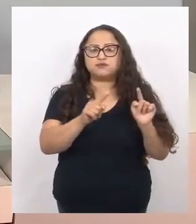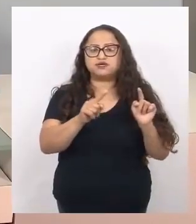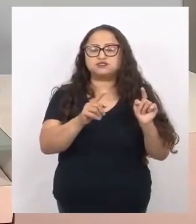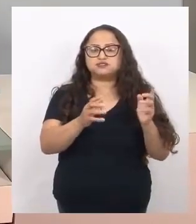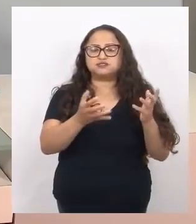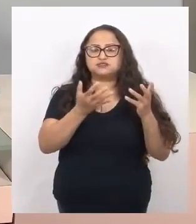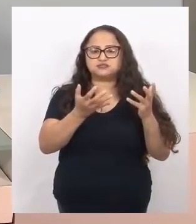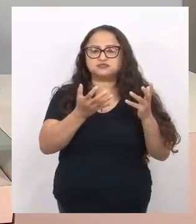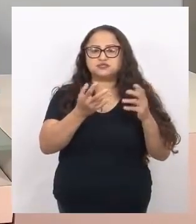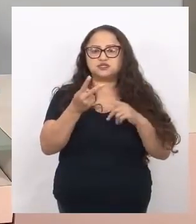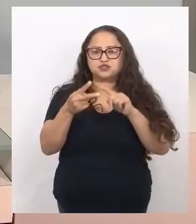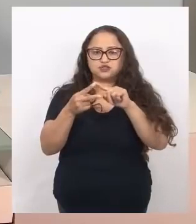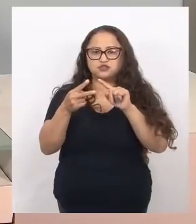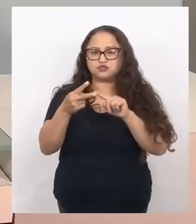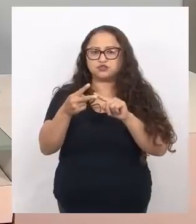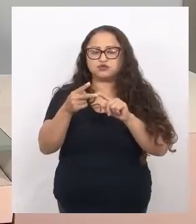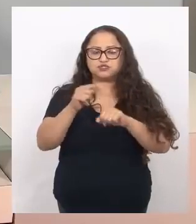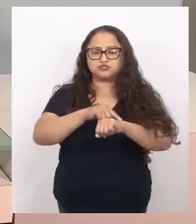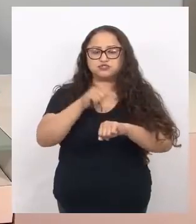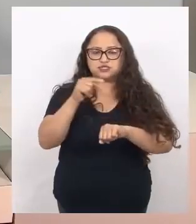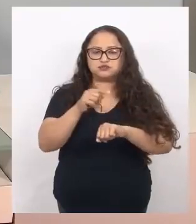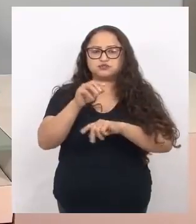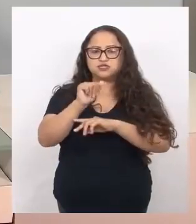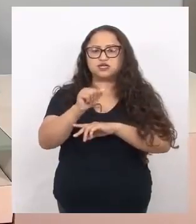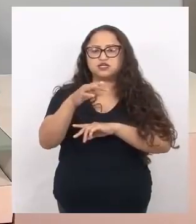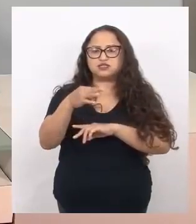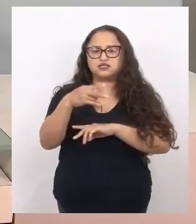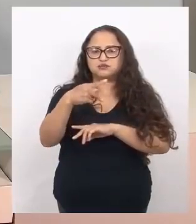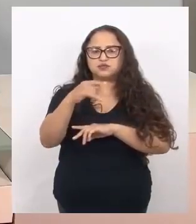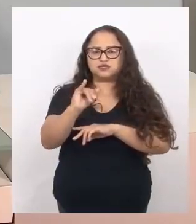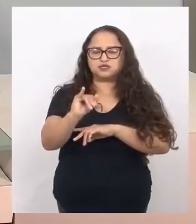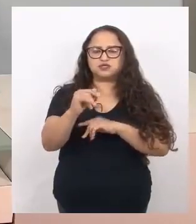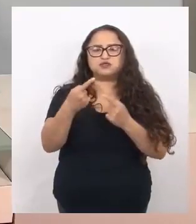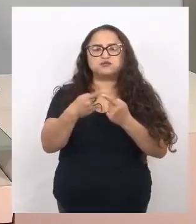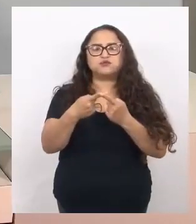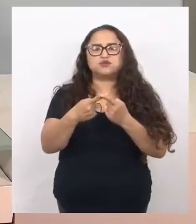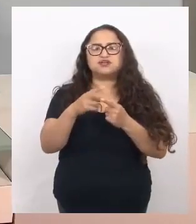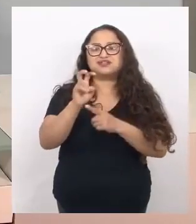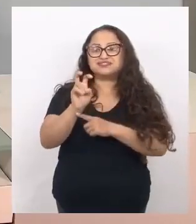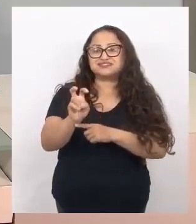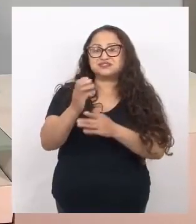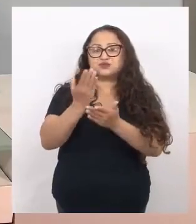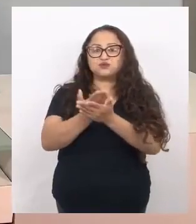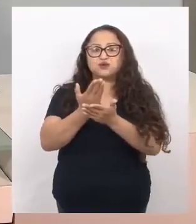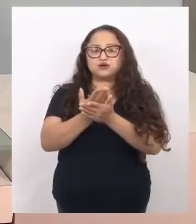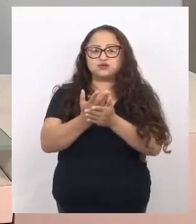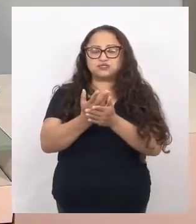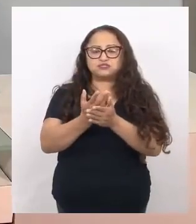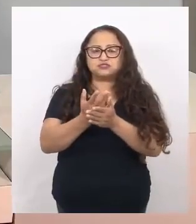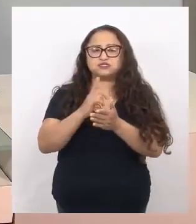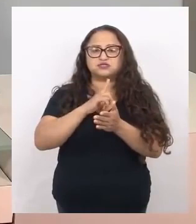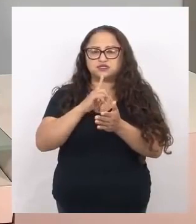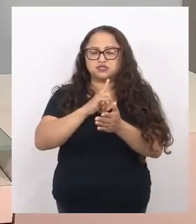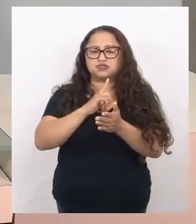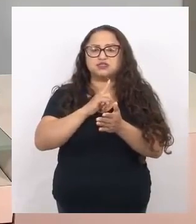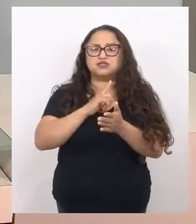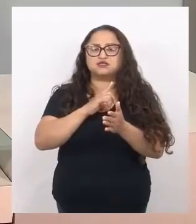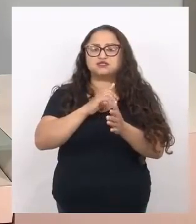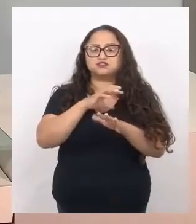2 tempos de ATPI, esse tempo de estudo adicional, porque ela tem 5 aulas de unidades